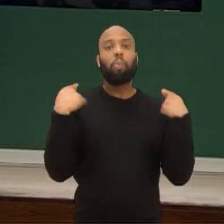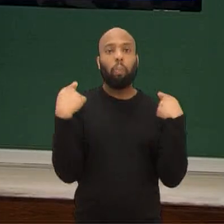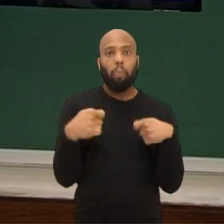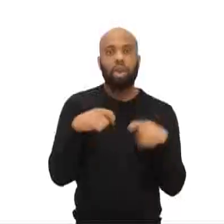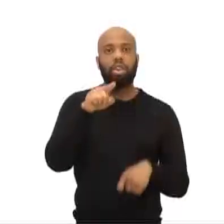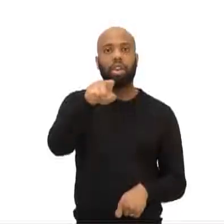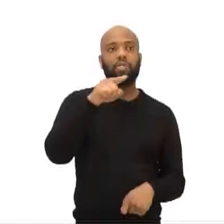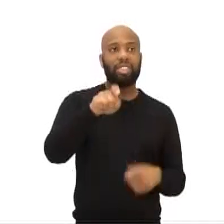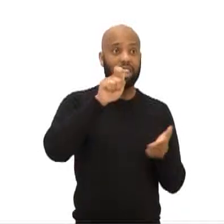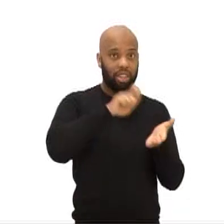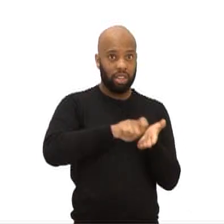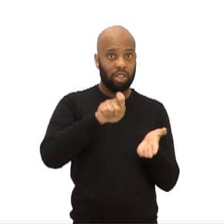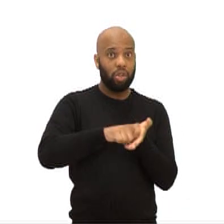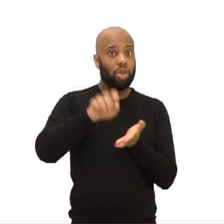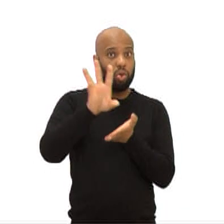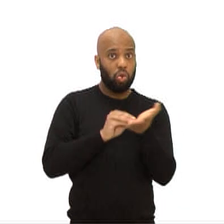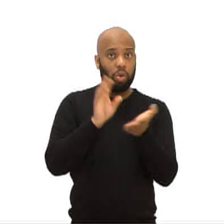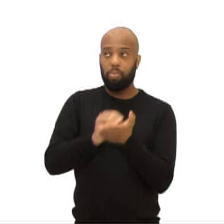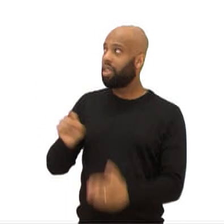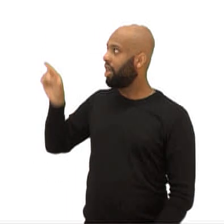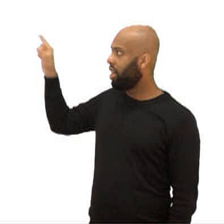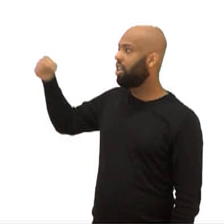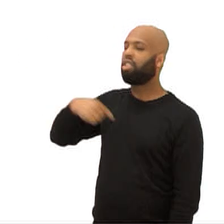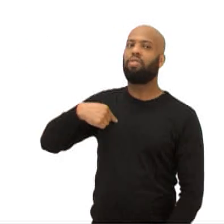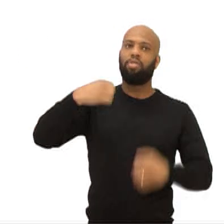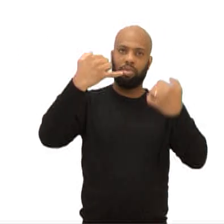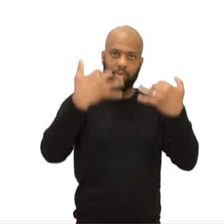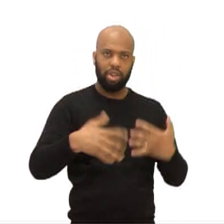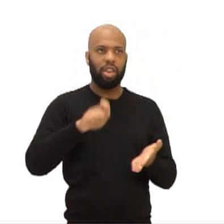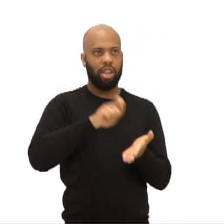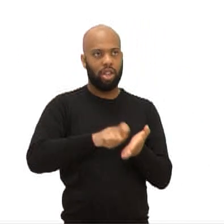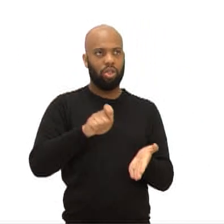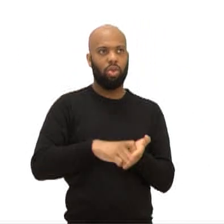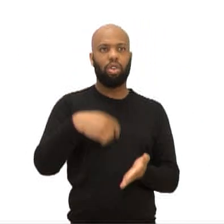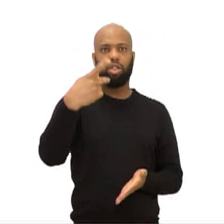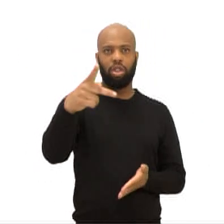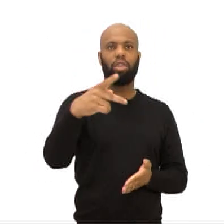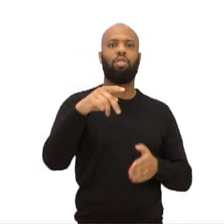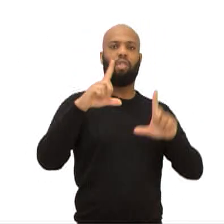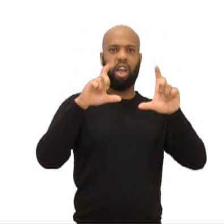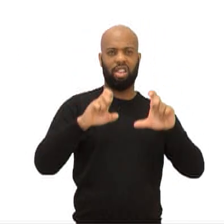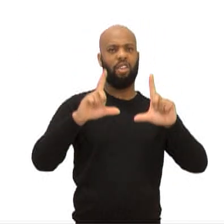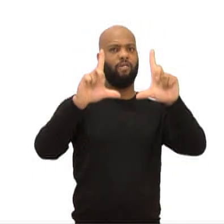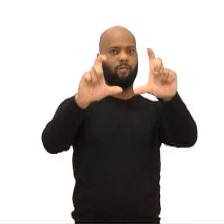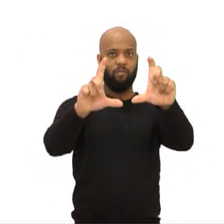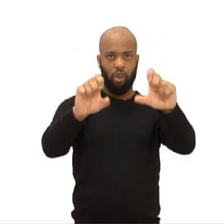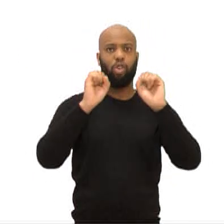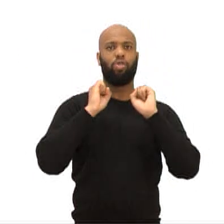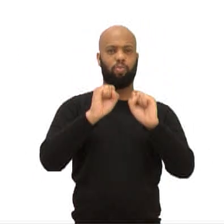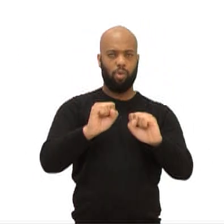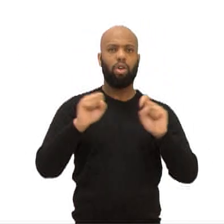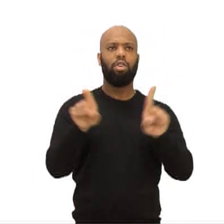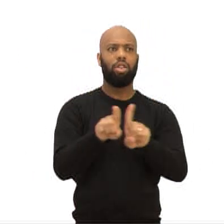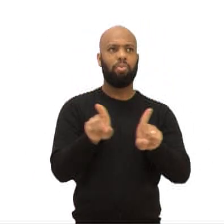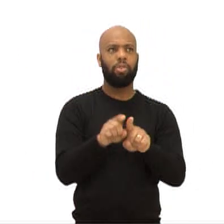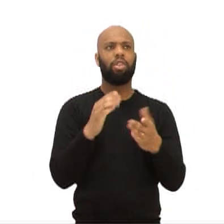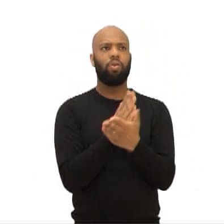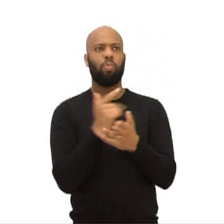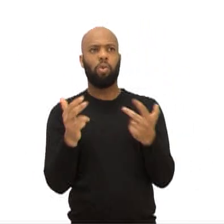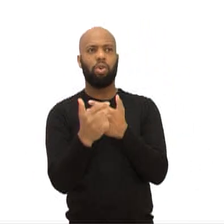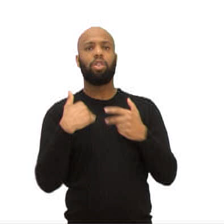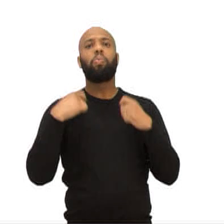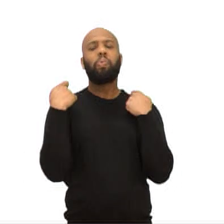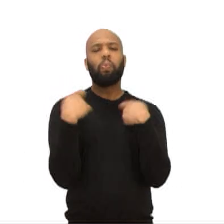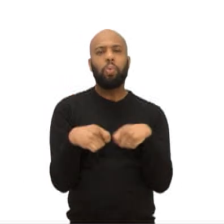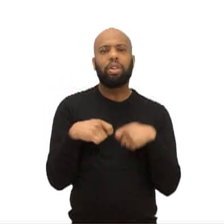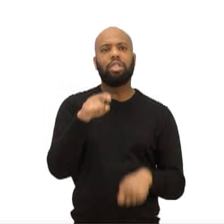preciso que vocês anotem isso, enquanto eu vou falando aqui, anota no caderno, tira uma foto, faz alguma coisa que eu